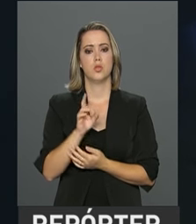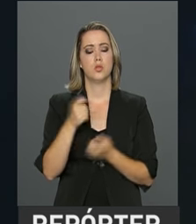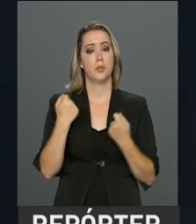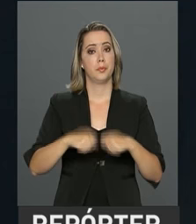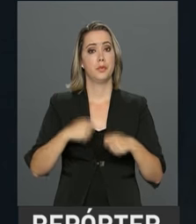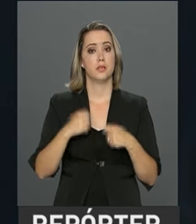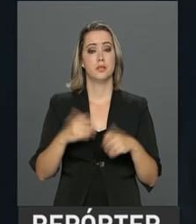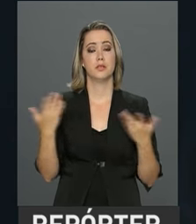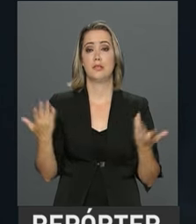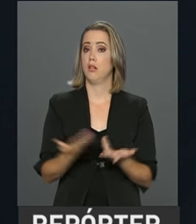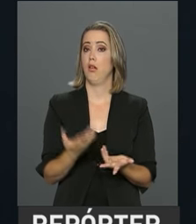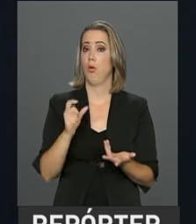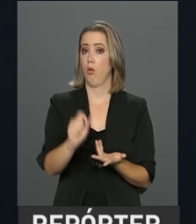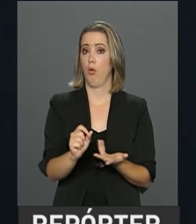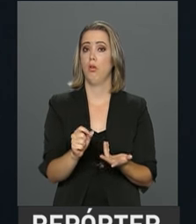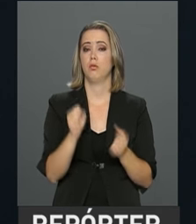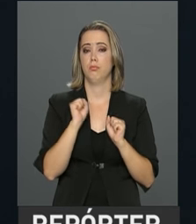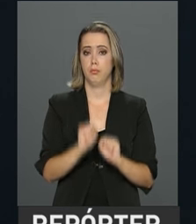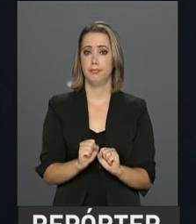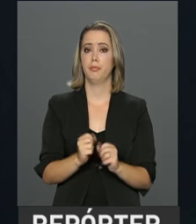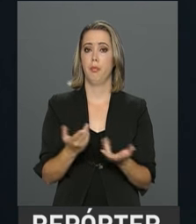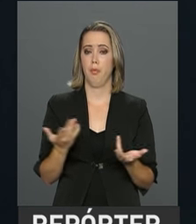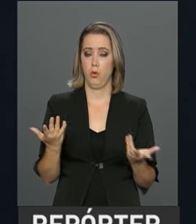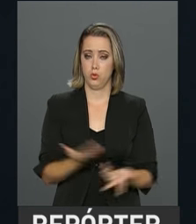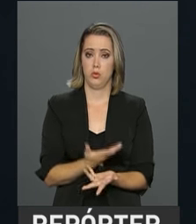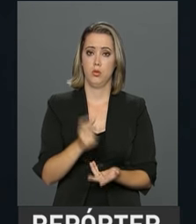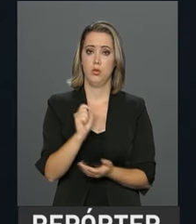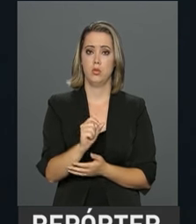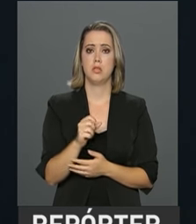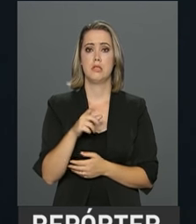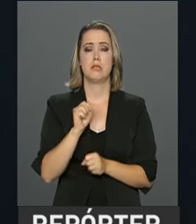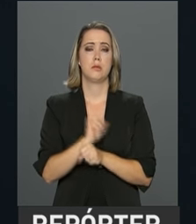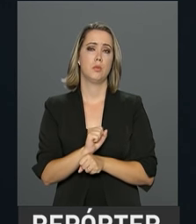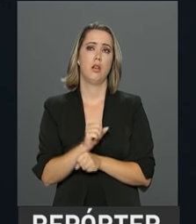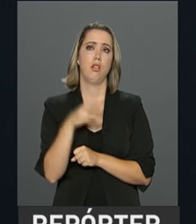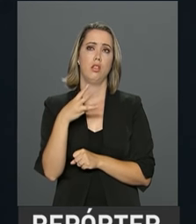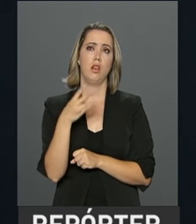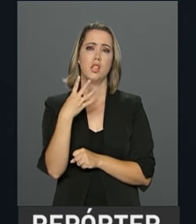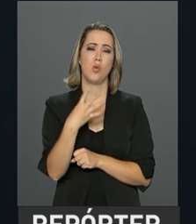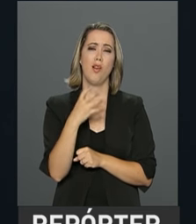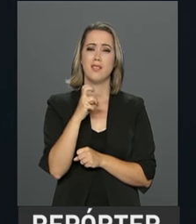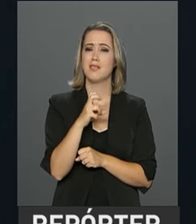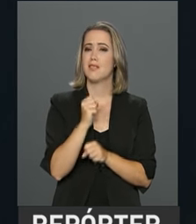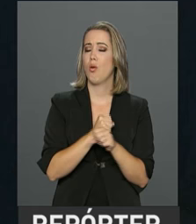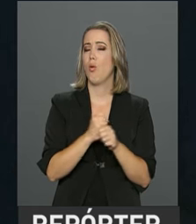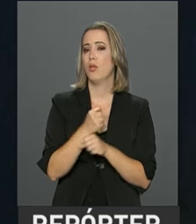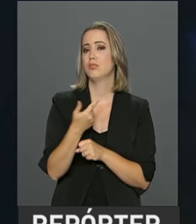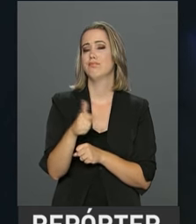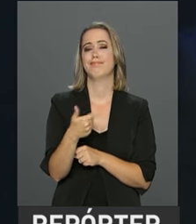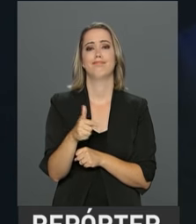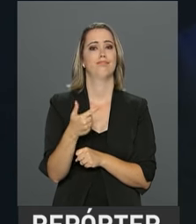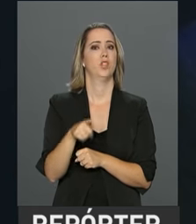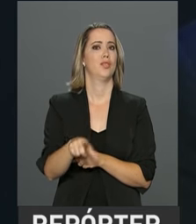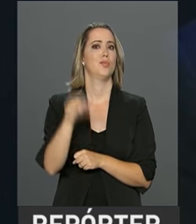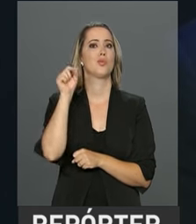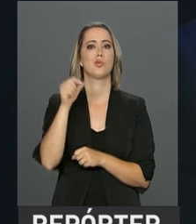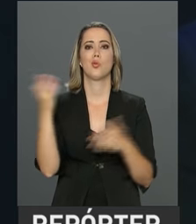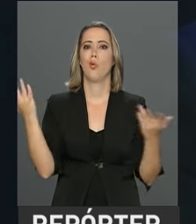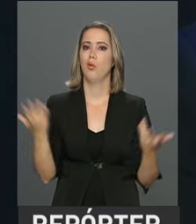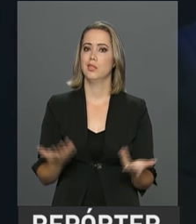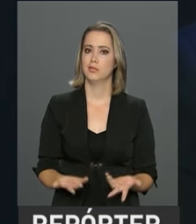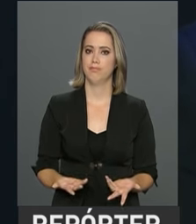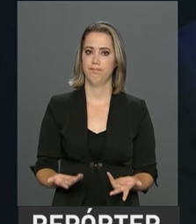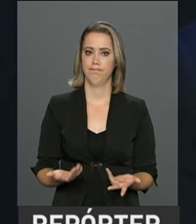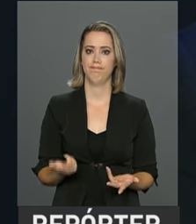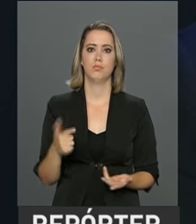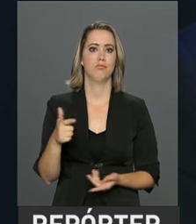porque estamos fazendo agora. Se nós esperarmos 3, 4, 5 anos para fazer essa reforma, nós não teremos essa opção.